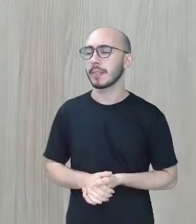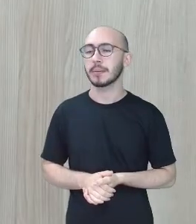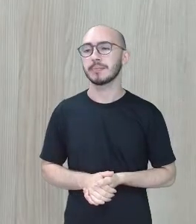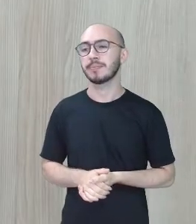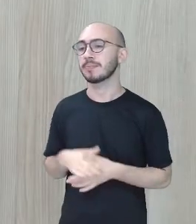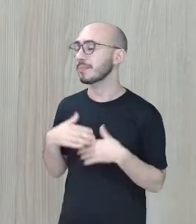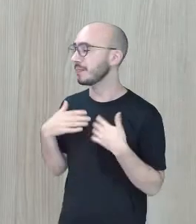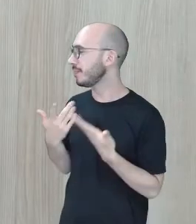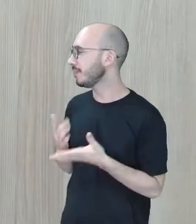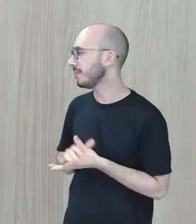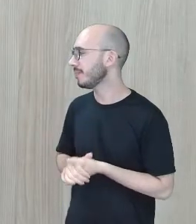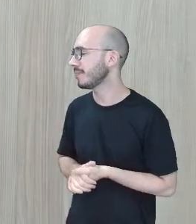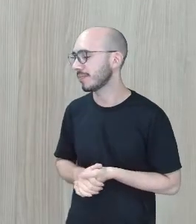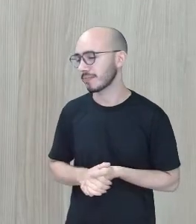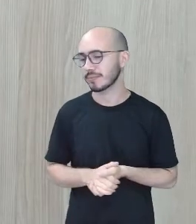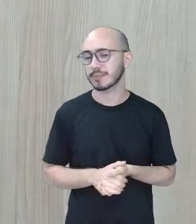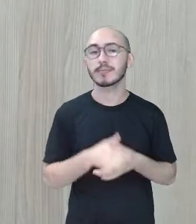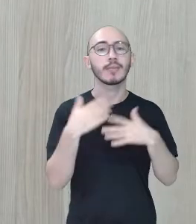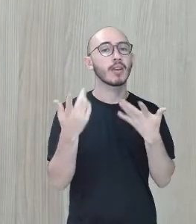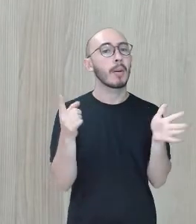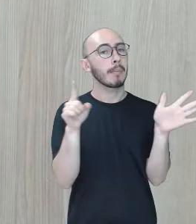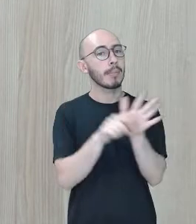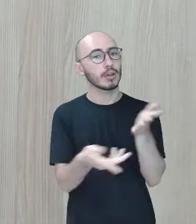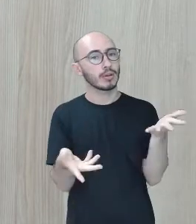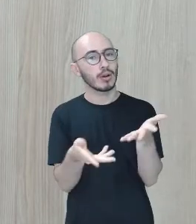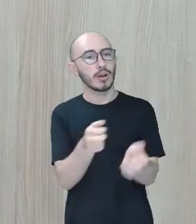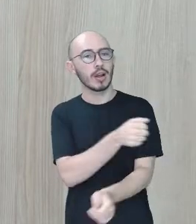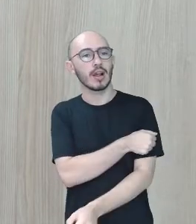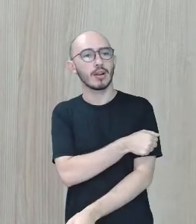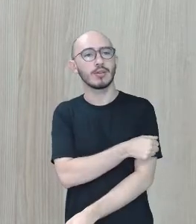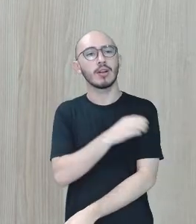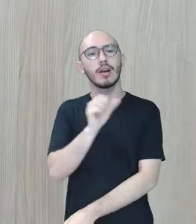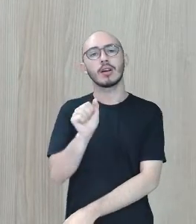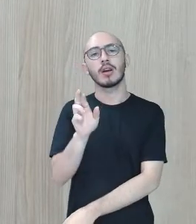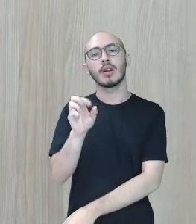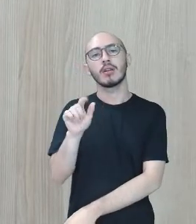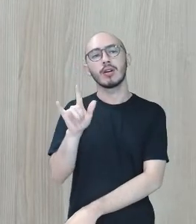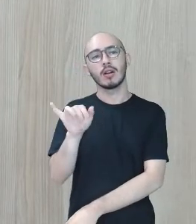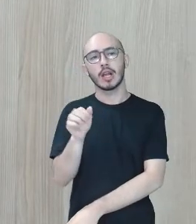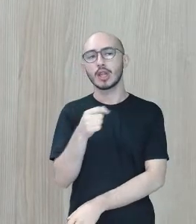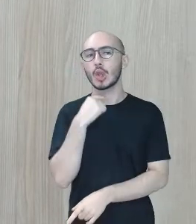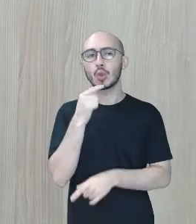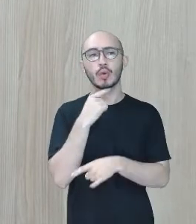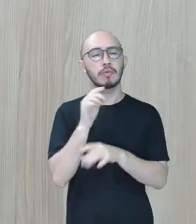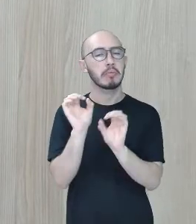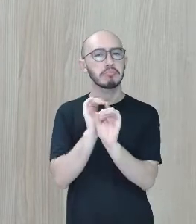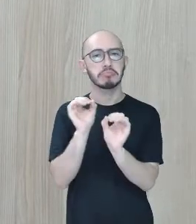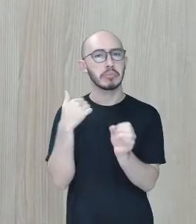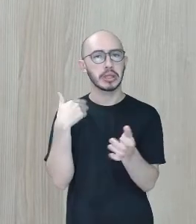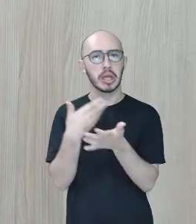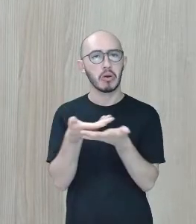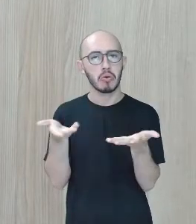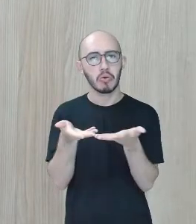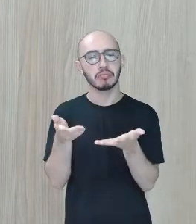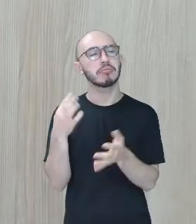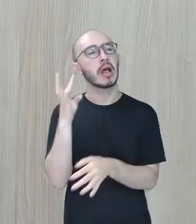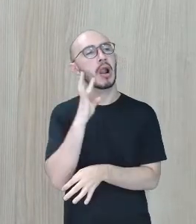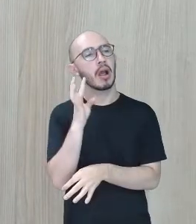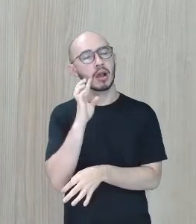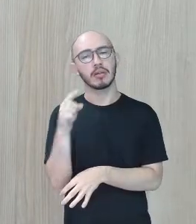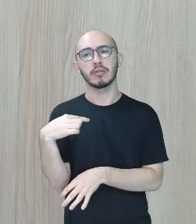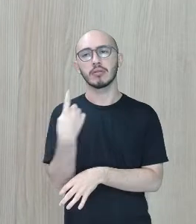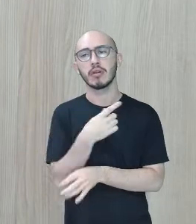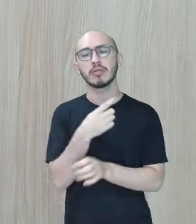Bom, você acabou de perguntar e a Caroline colocou assim, até agora estamos sem dúvidas, não é verdade? Então, que massa que a gente